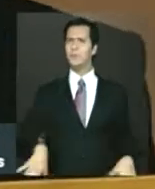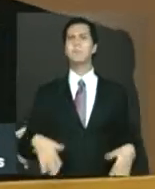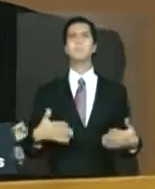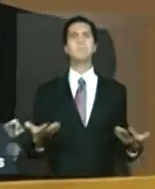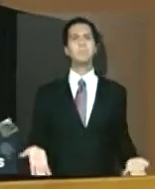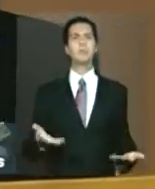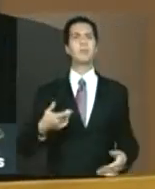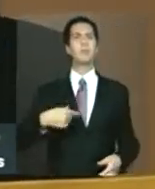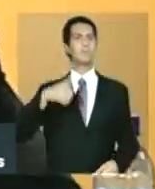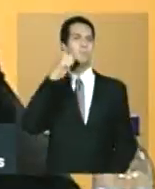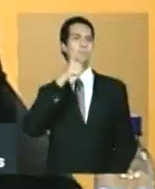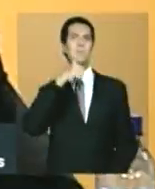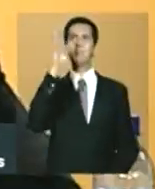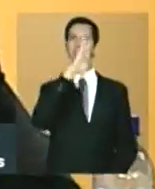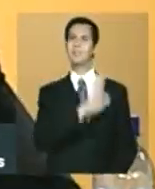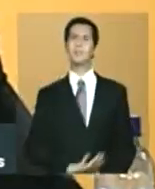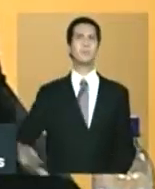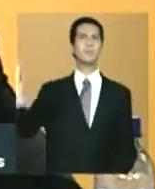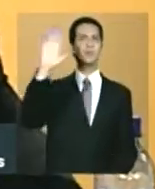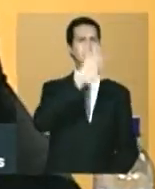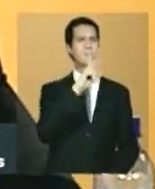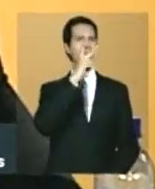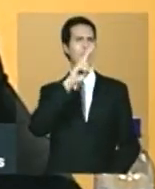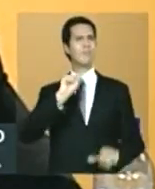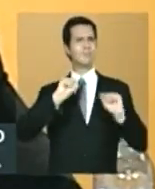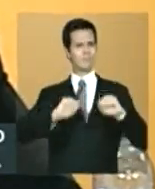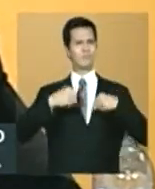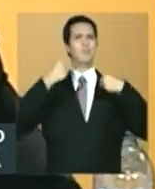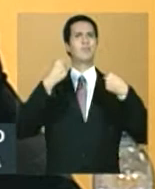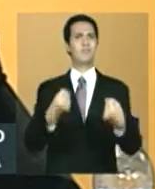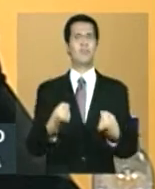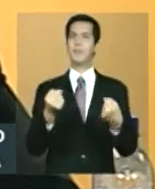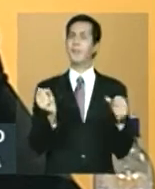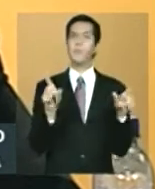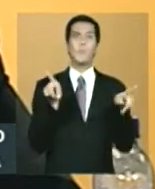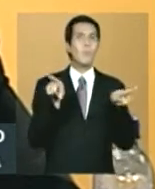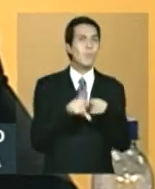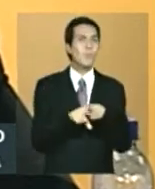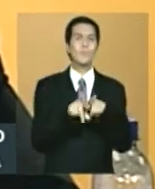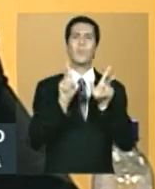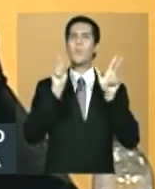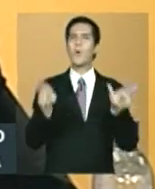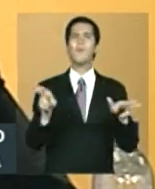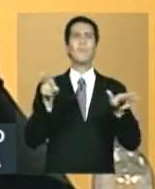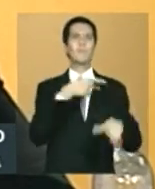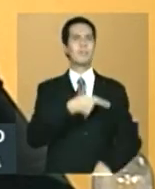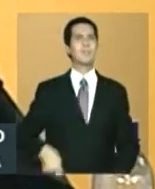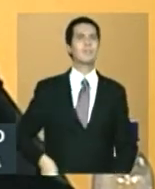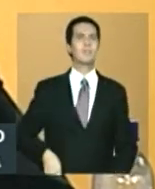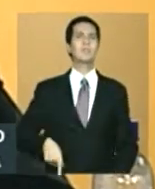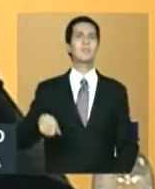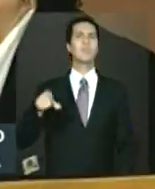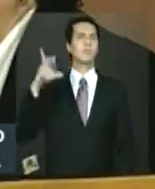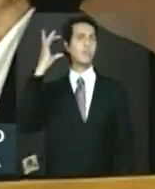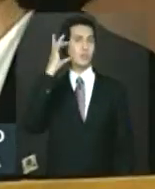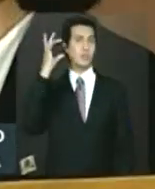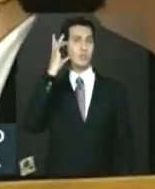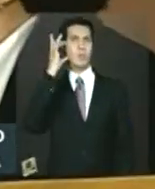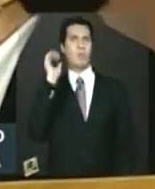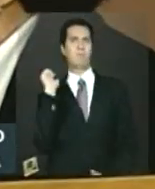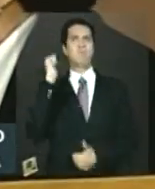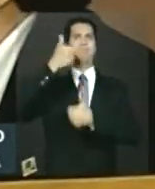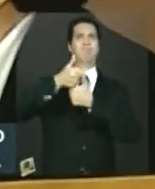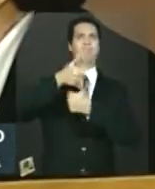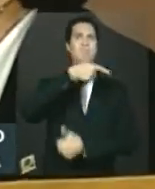é tão grande quanto a presidenta Dilma chegar ao cargo da primeira mulher Presidenta da